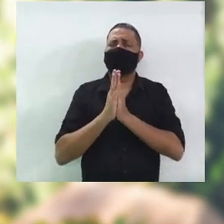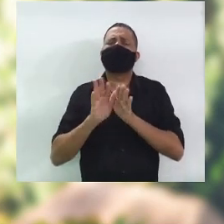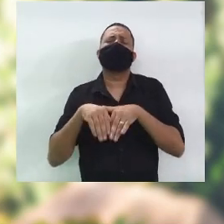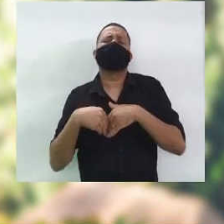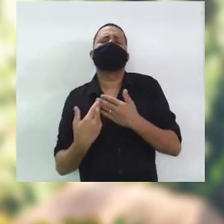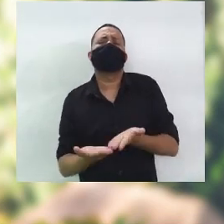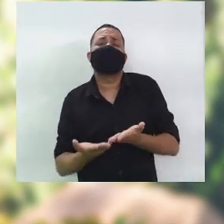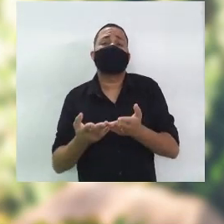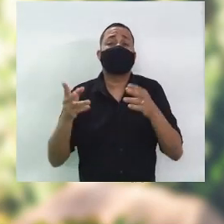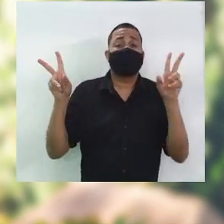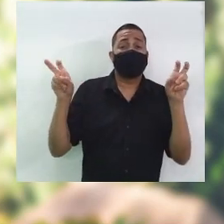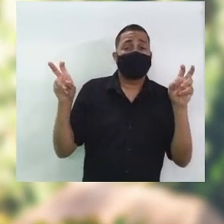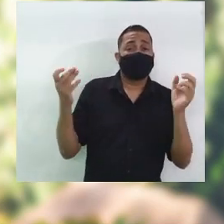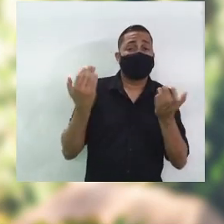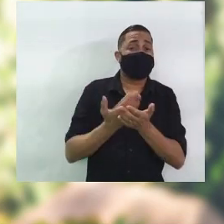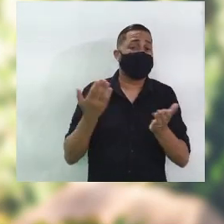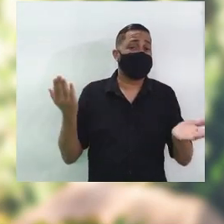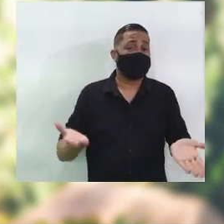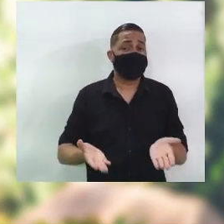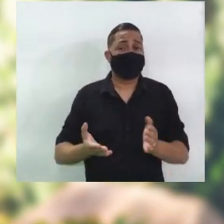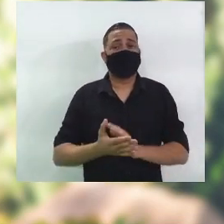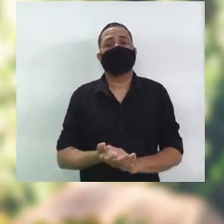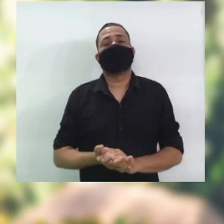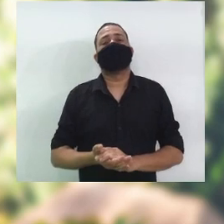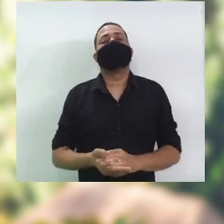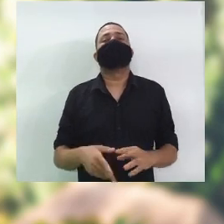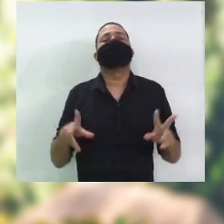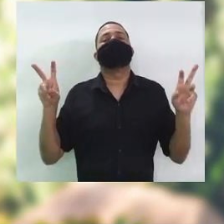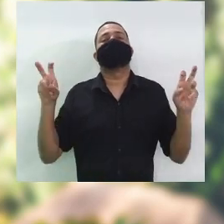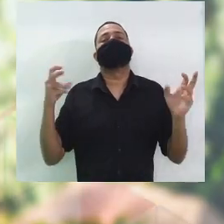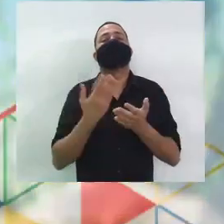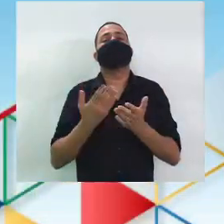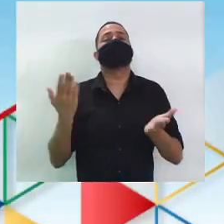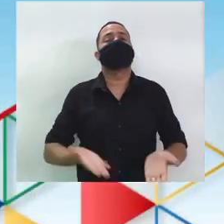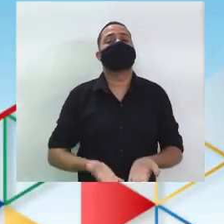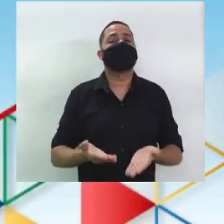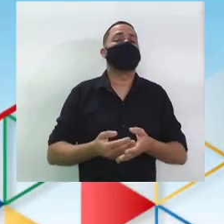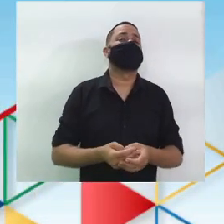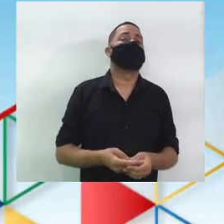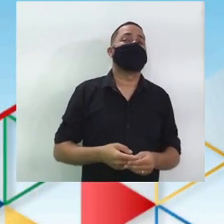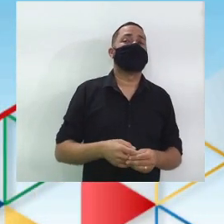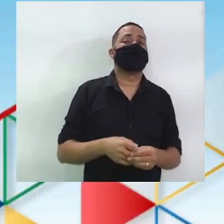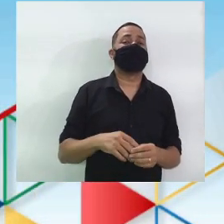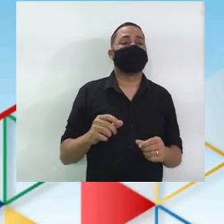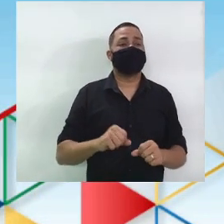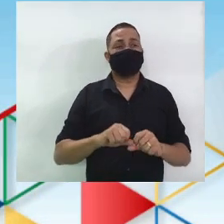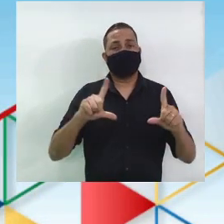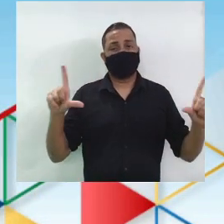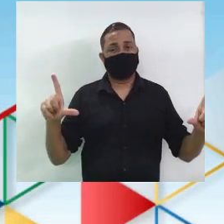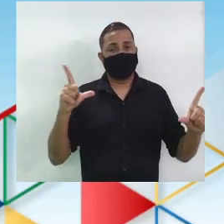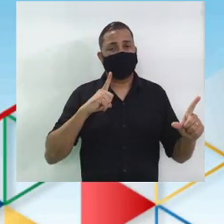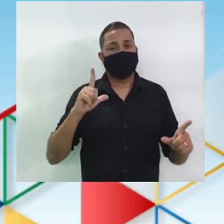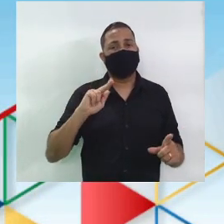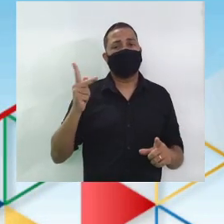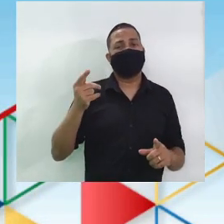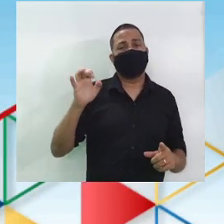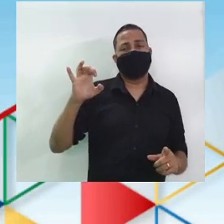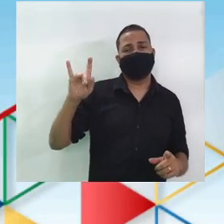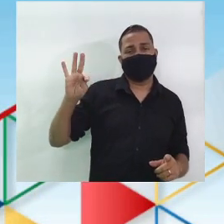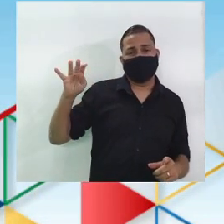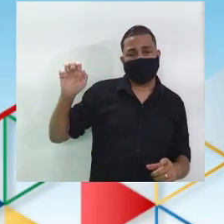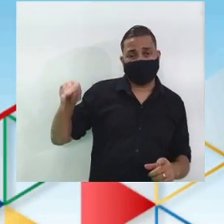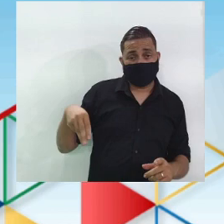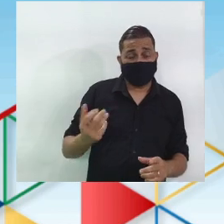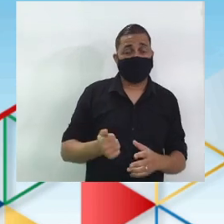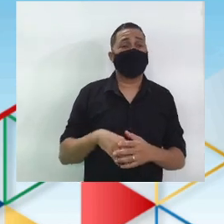será o tema da aula de hoje? O tema da aula de hoje é, como há na tela, nós temos Hare